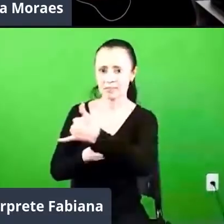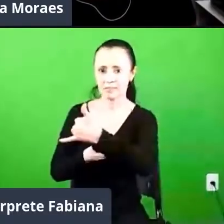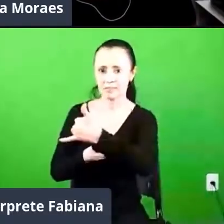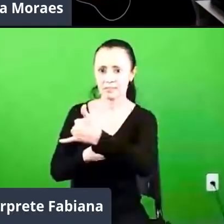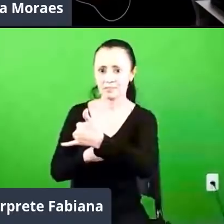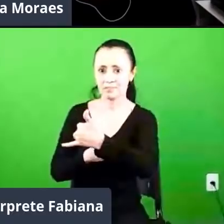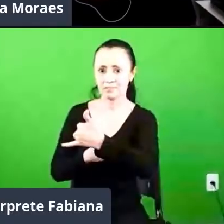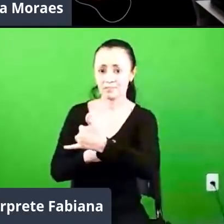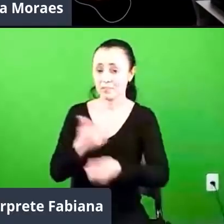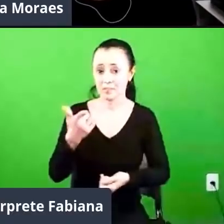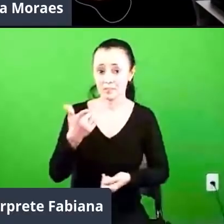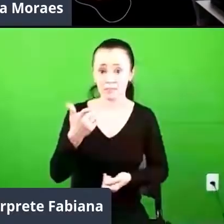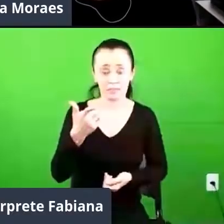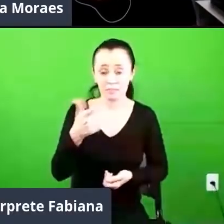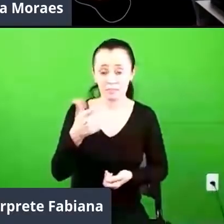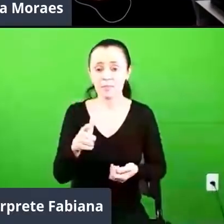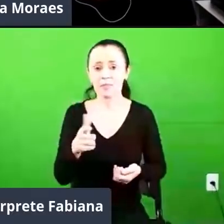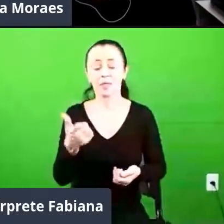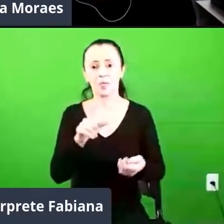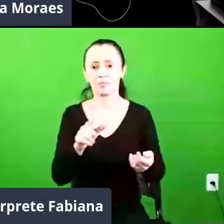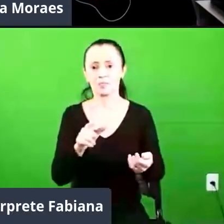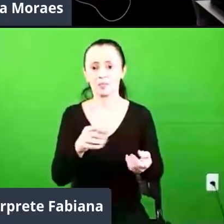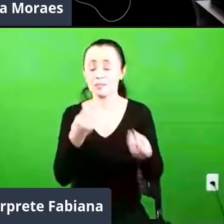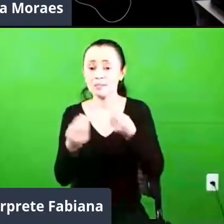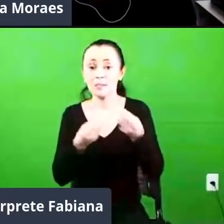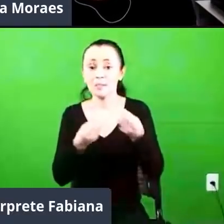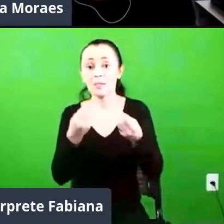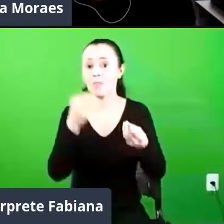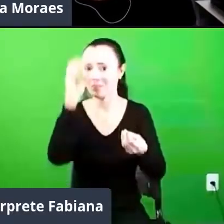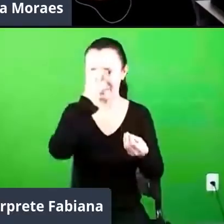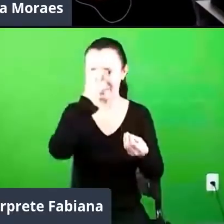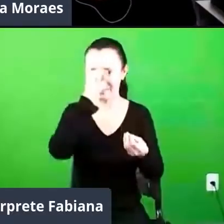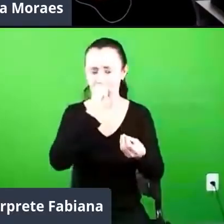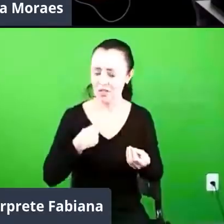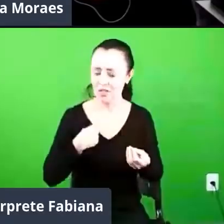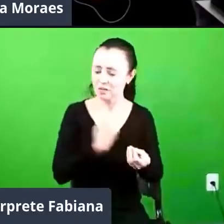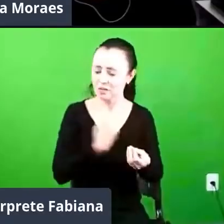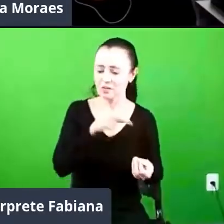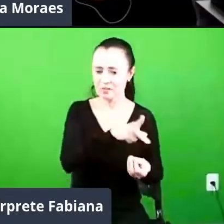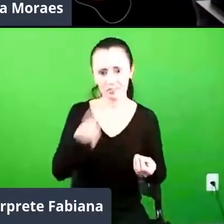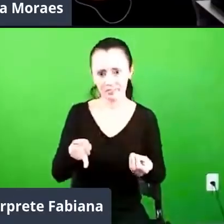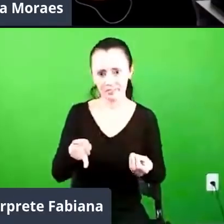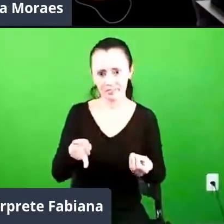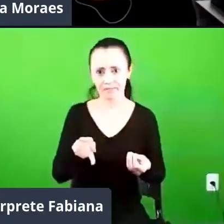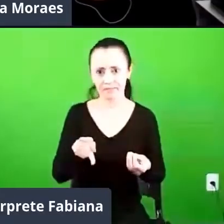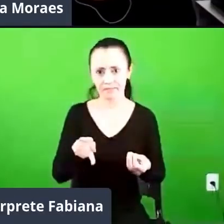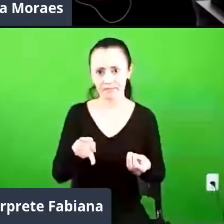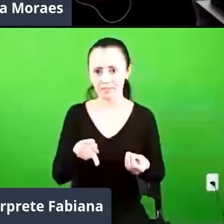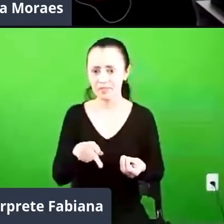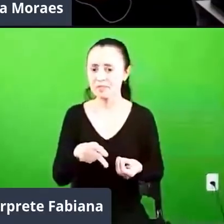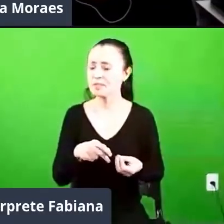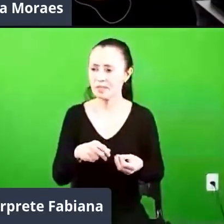de aprender um pouquinho. E nós, enquanto professores, temos que esgotar todas as